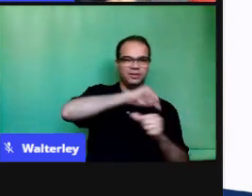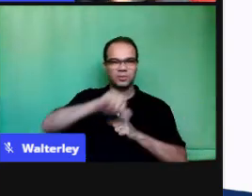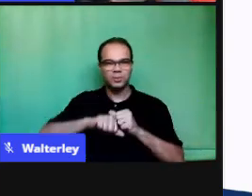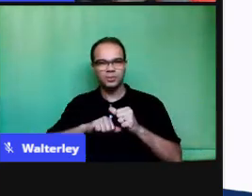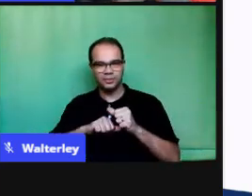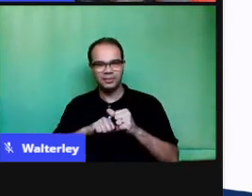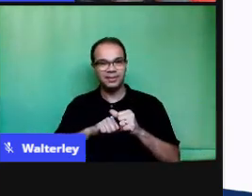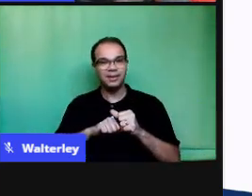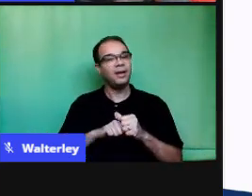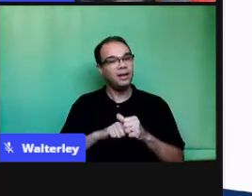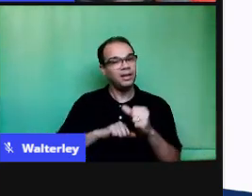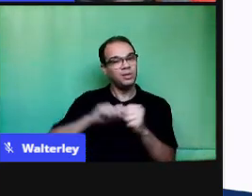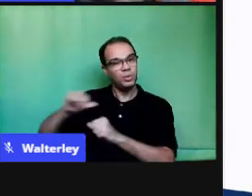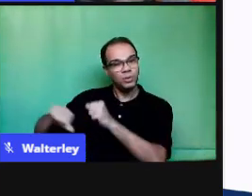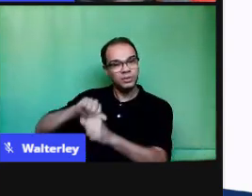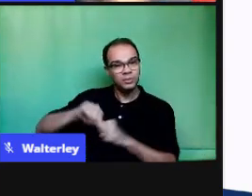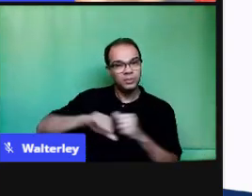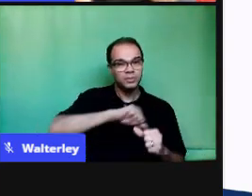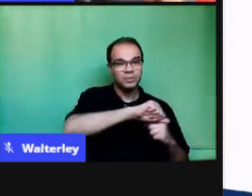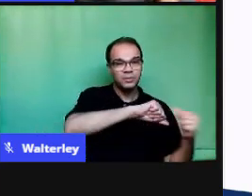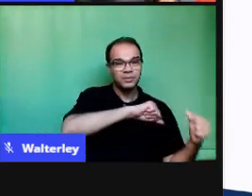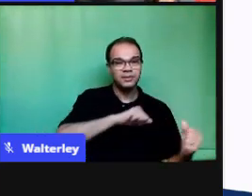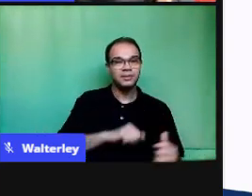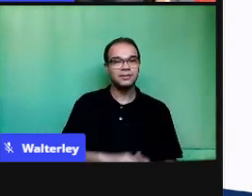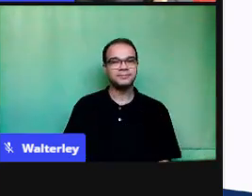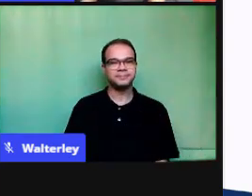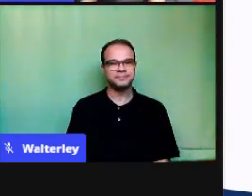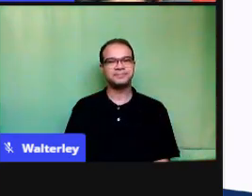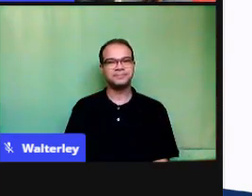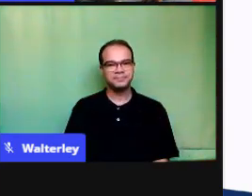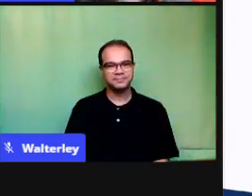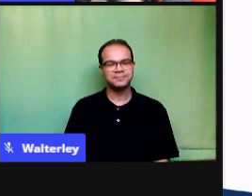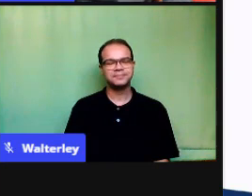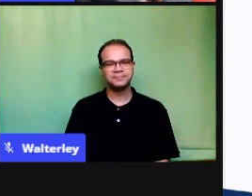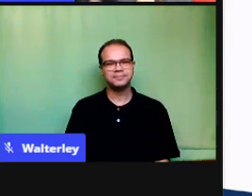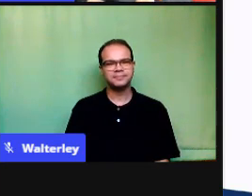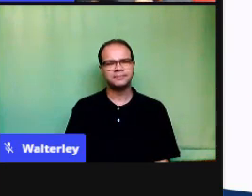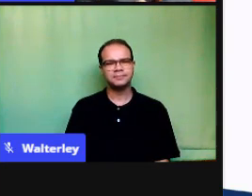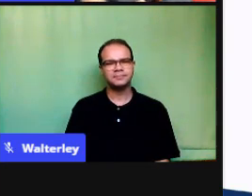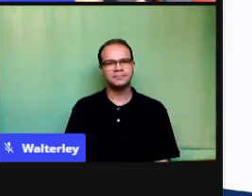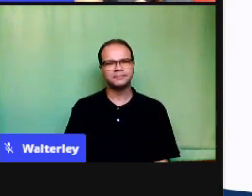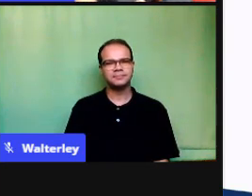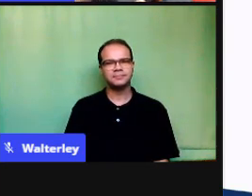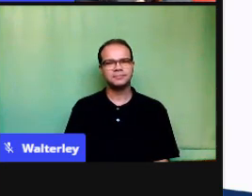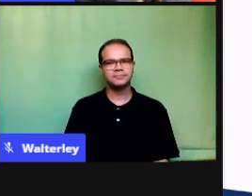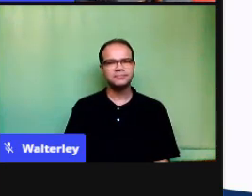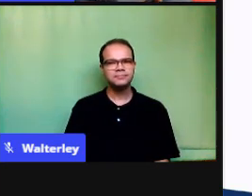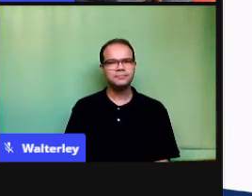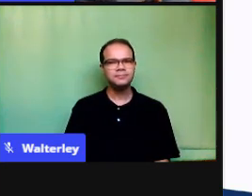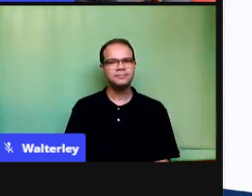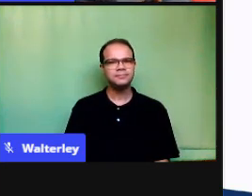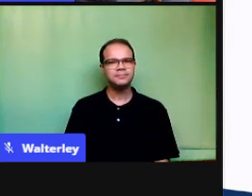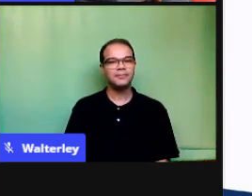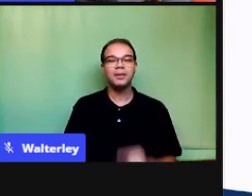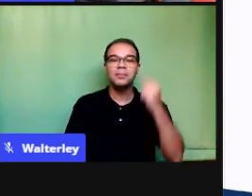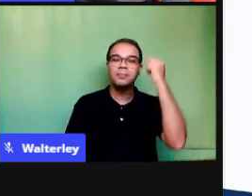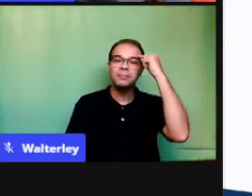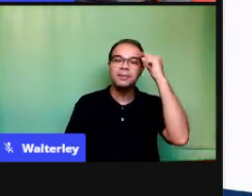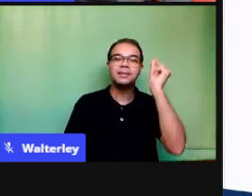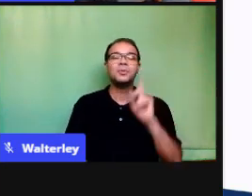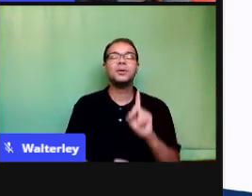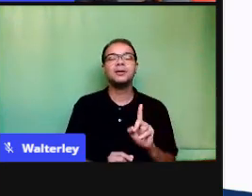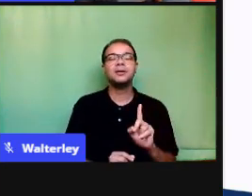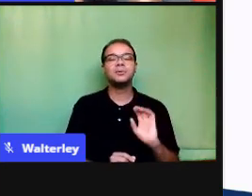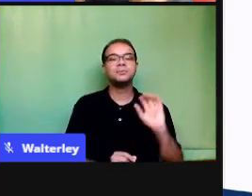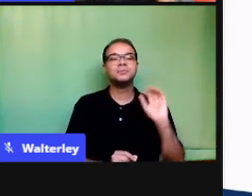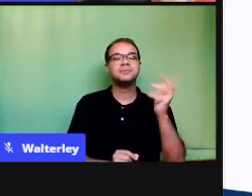para a mesa 1. Vocês vão perceber que com essa metodologia, todos os alunos vão passar por todas as mesas, ou seja, eles